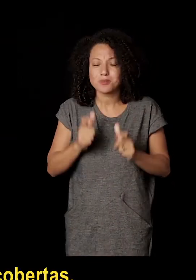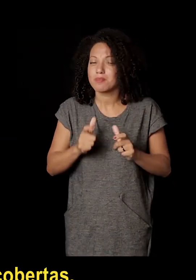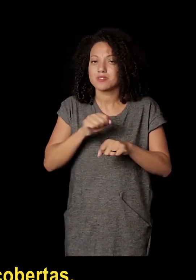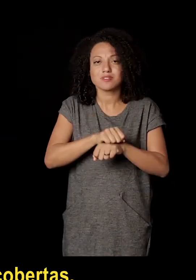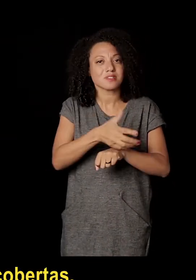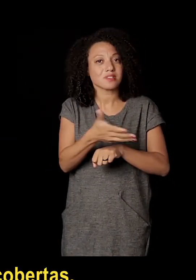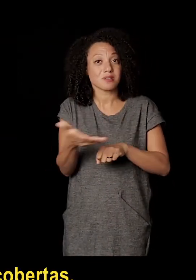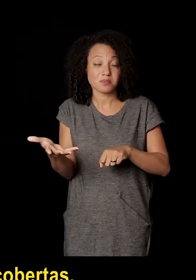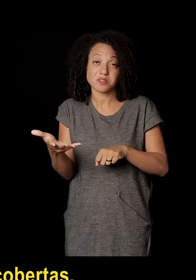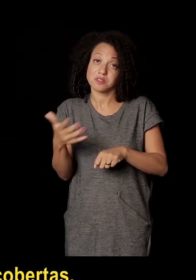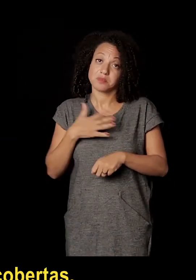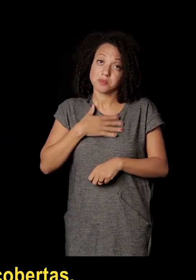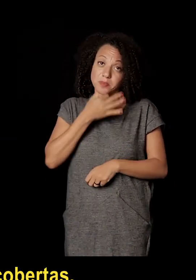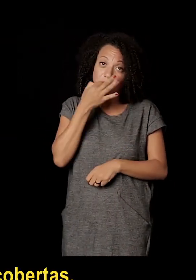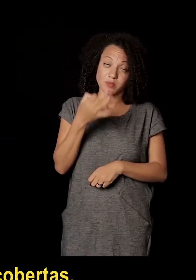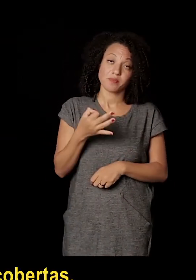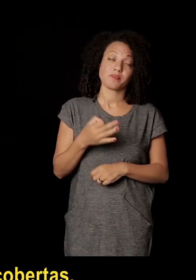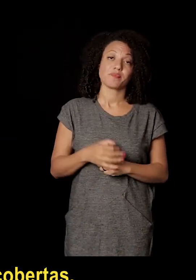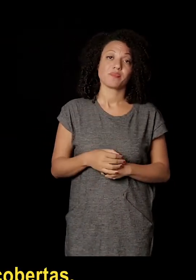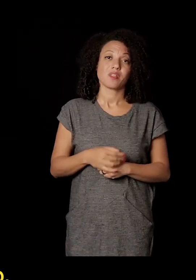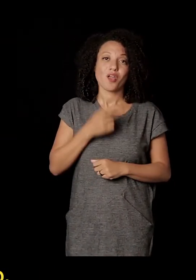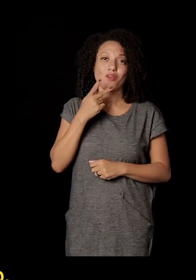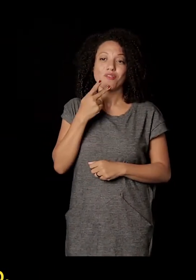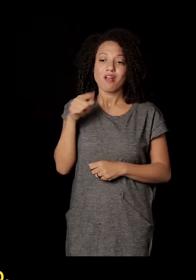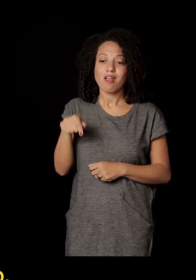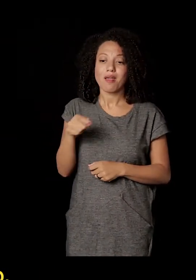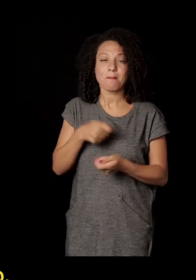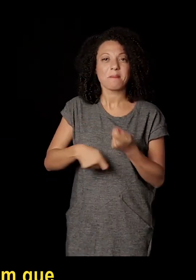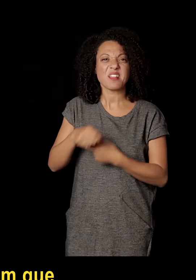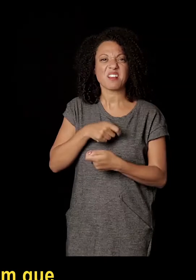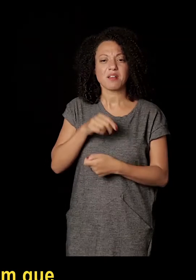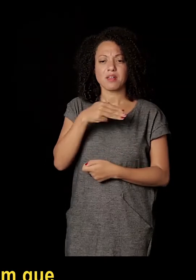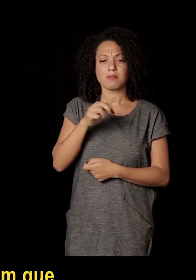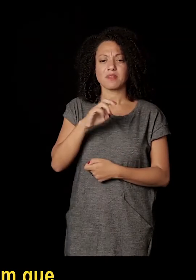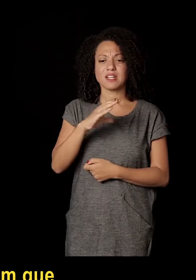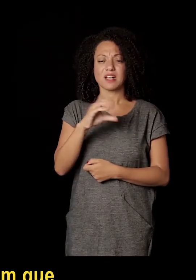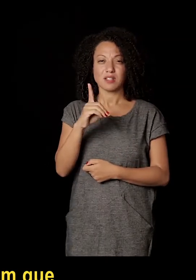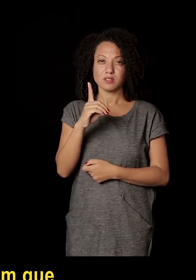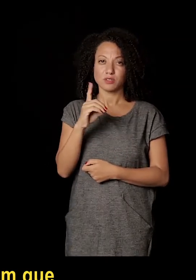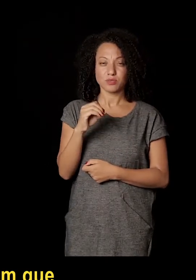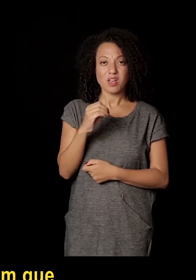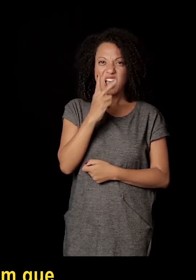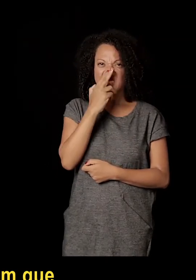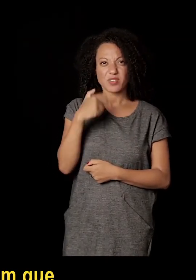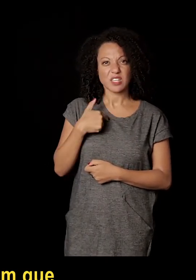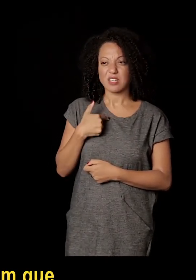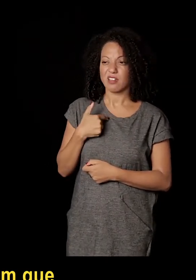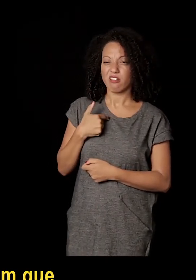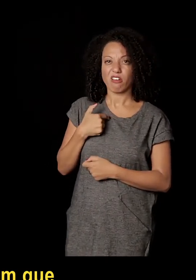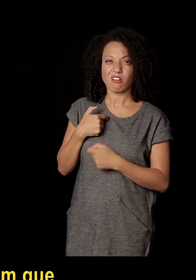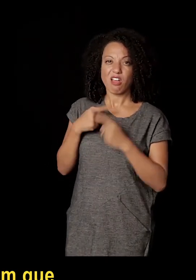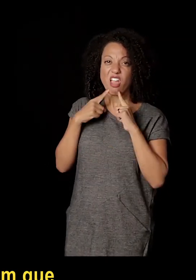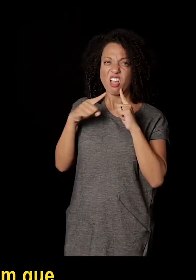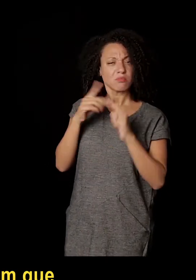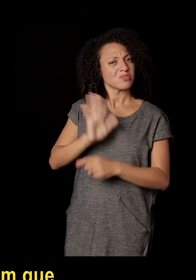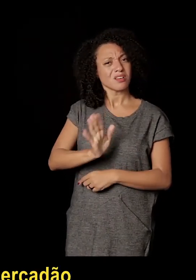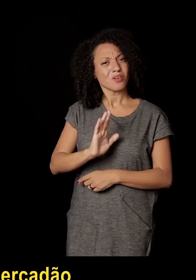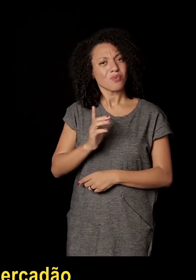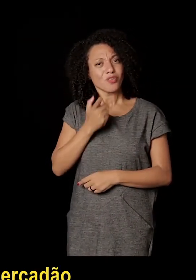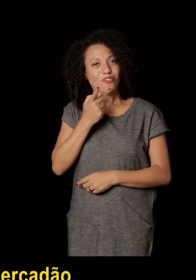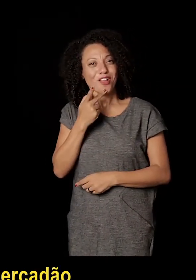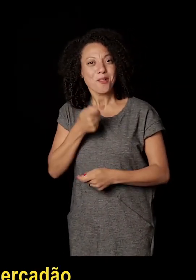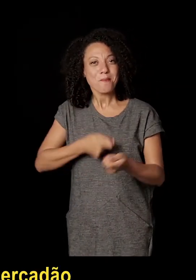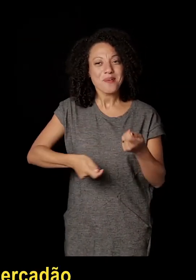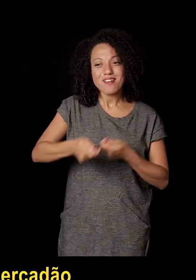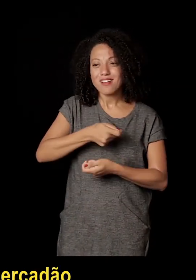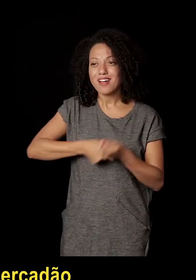mais democrático, quem sabe. E eu chamo de mercado, isso já deu confusão, acharam que eu criticava a leitura de portfólio. Mas é o grande